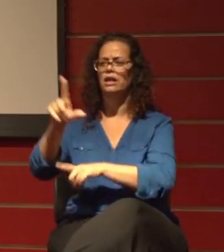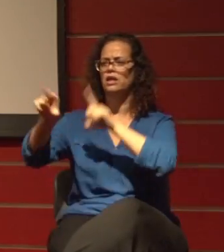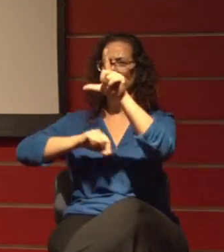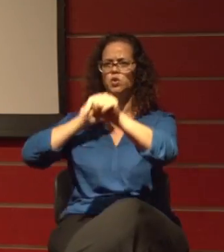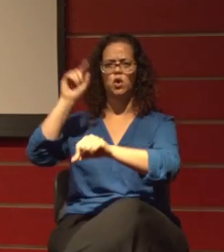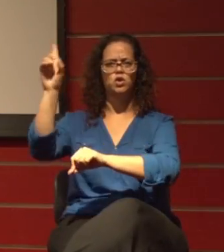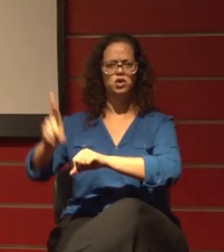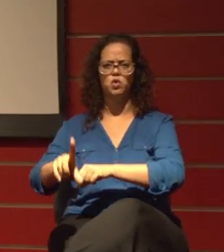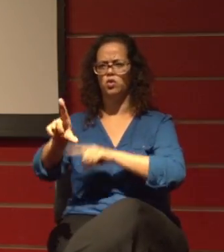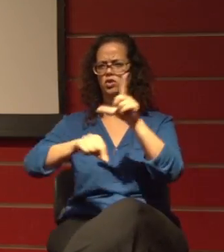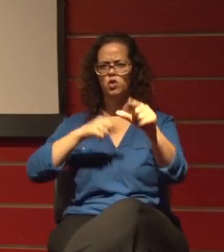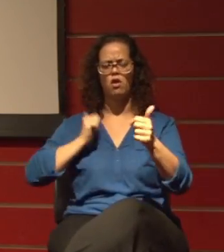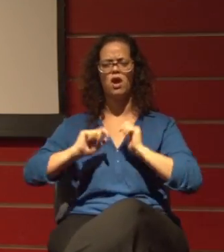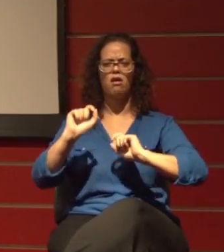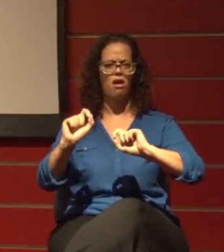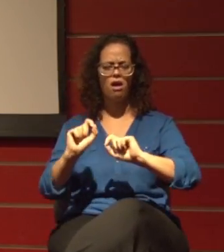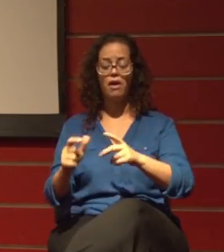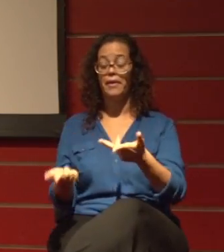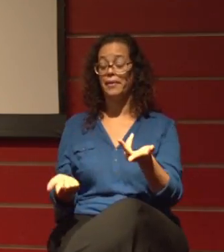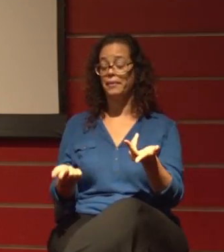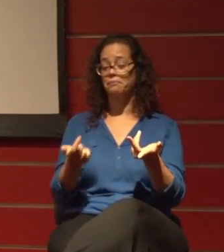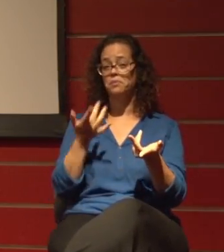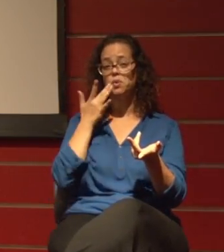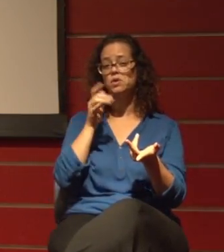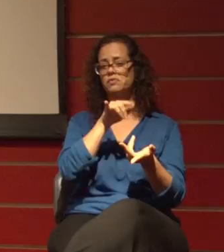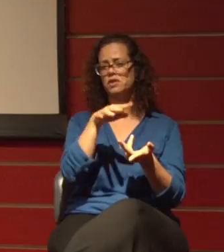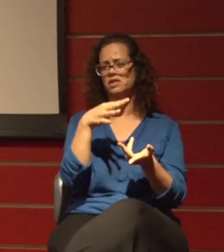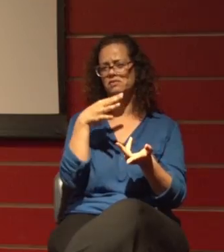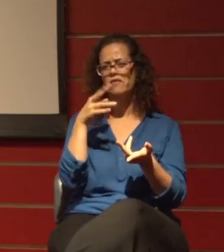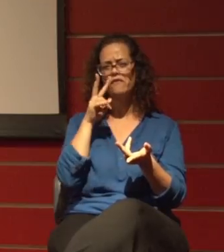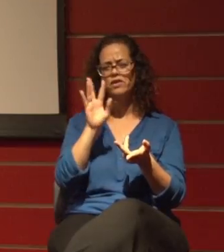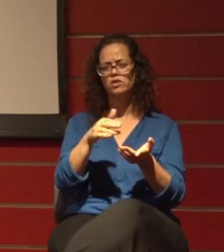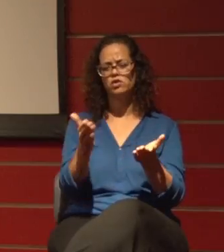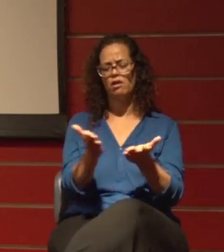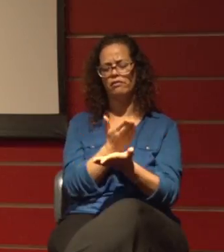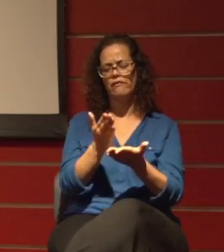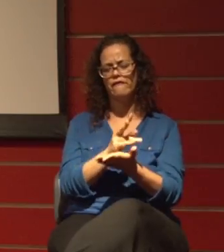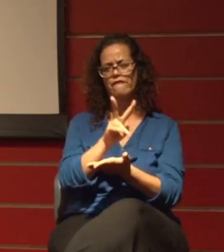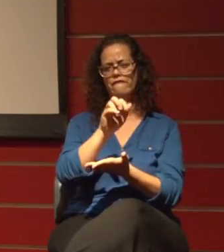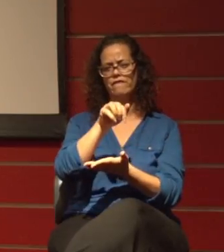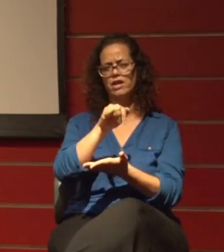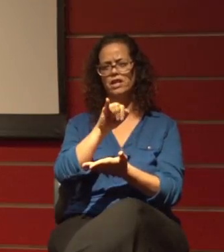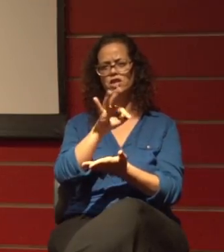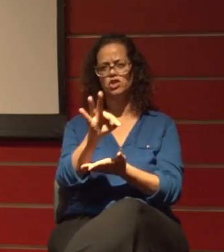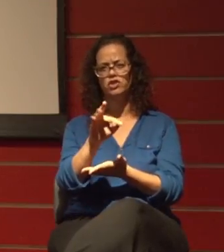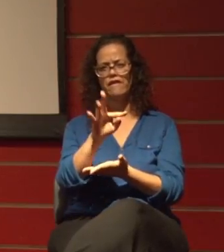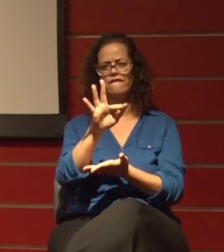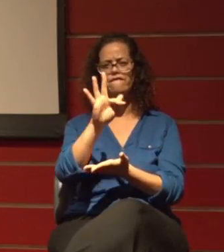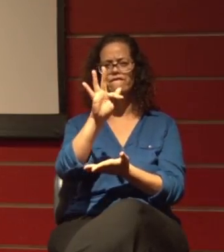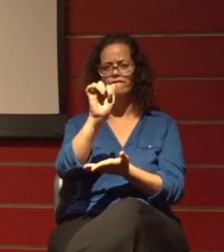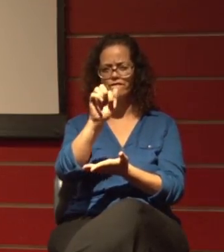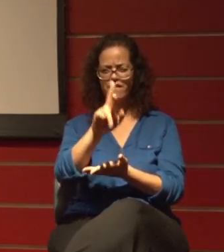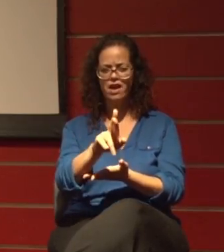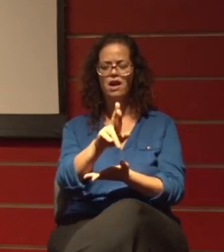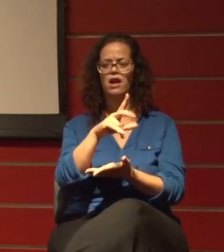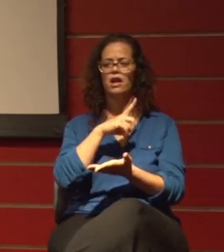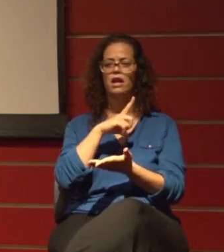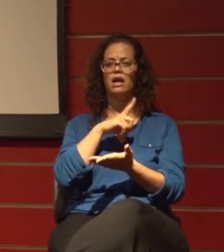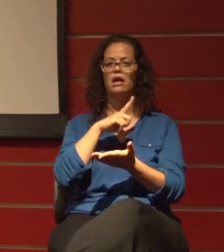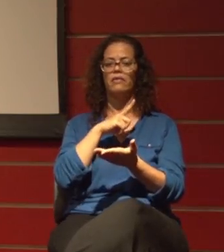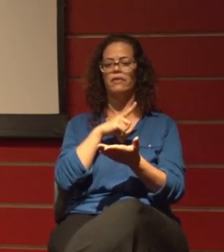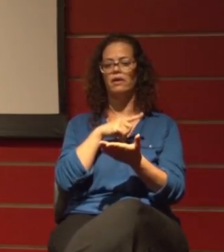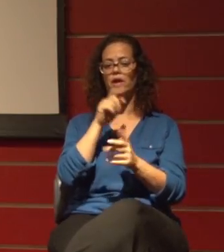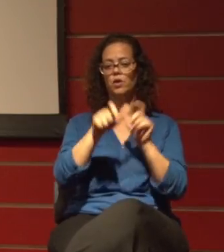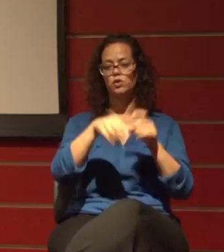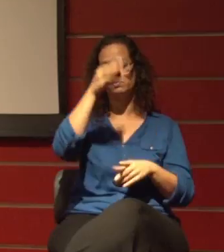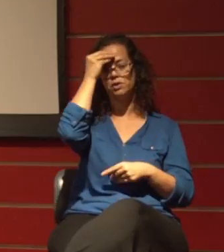diretores e por isso essa não sei se vocês viram acho que foi a capa da vanity Fair que fez uma capa com com os personagens da shonda